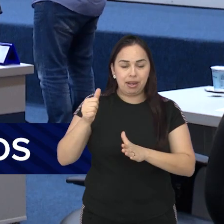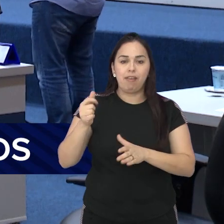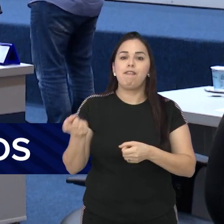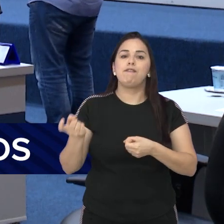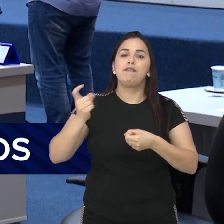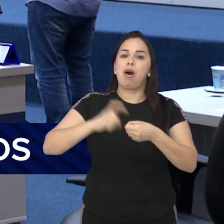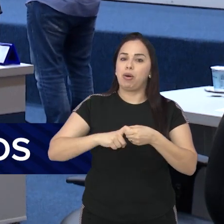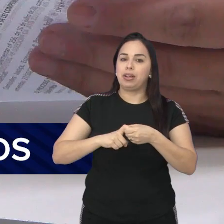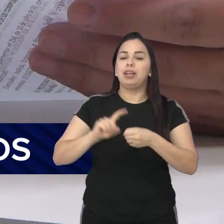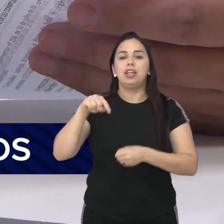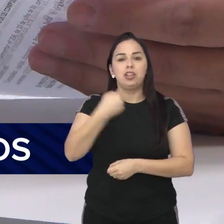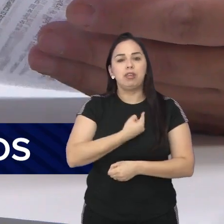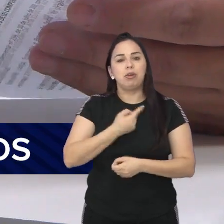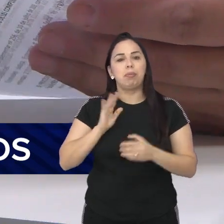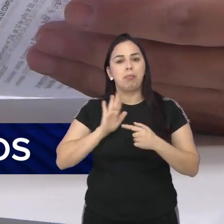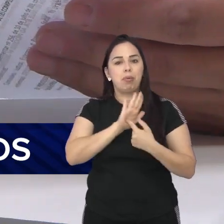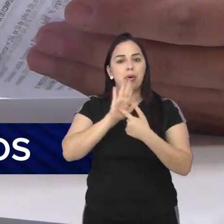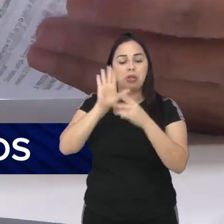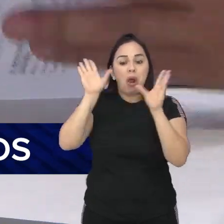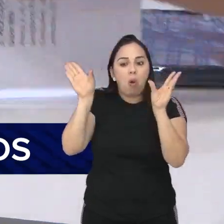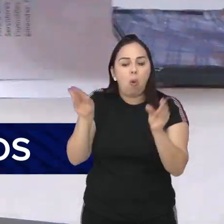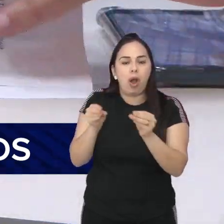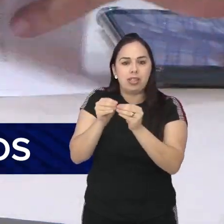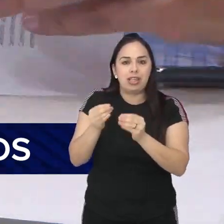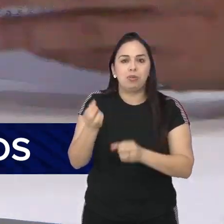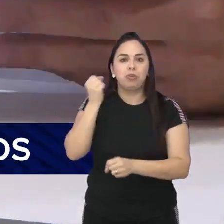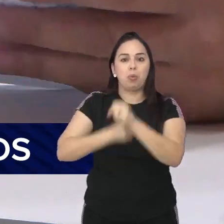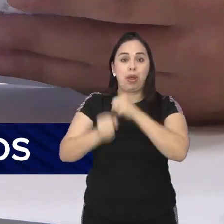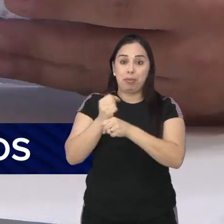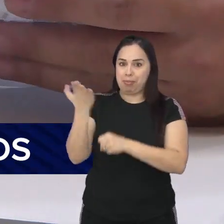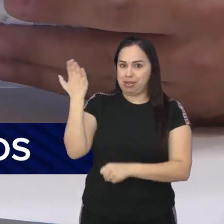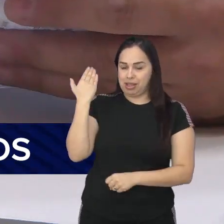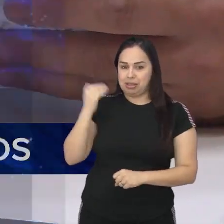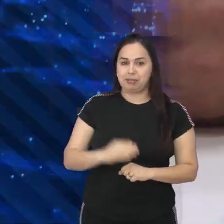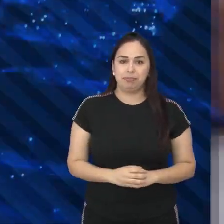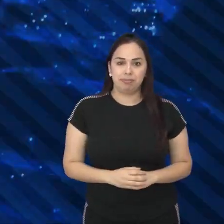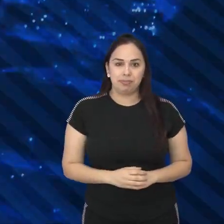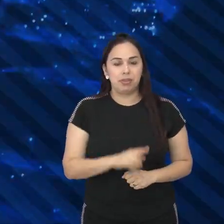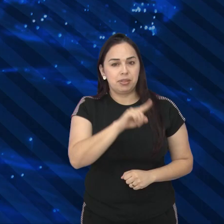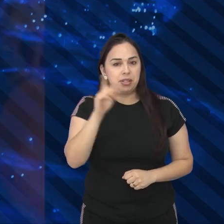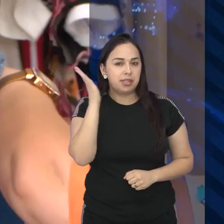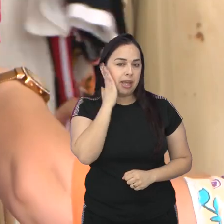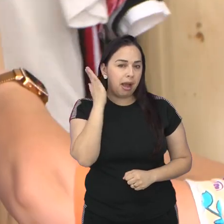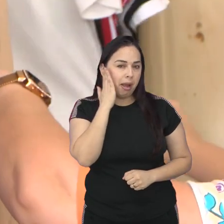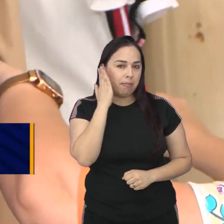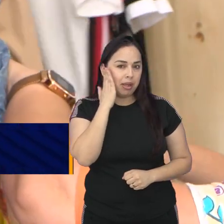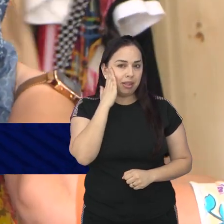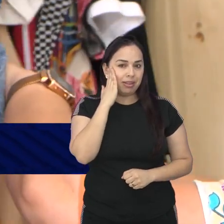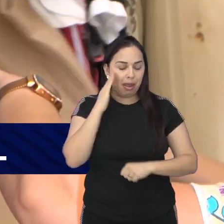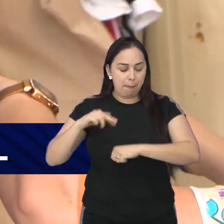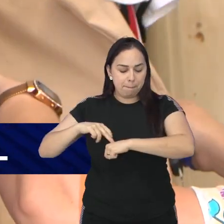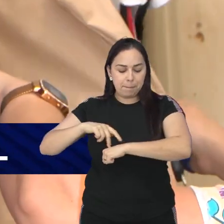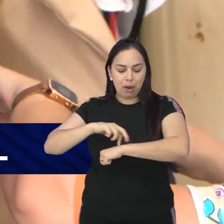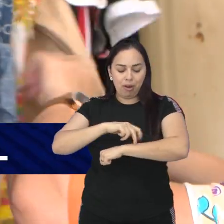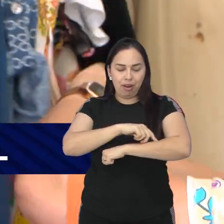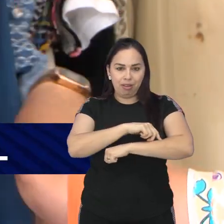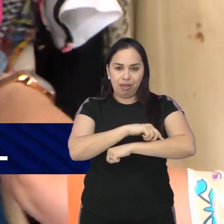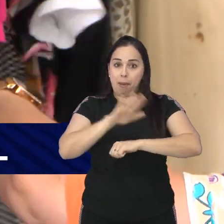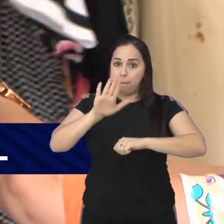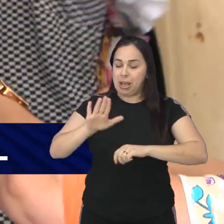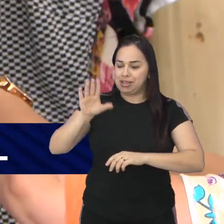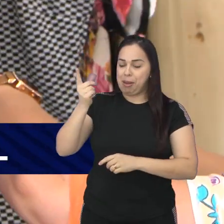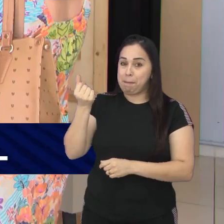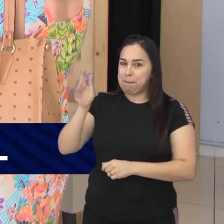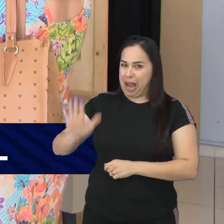volta das atividades. Fizemos um balanço dos projetos e ações da Câmara no ano passado. E sabia que é possível ficar na moda